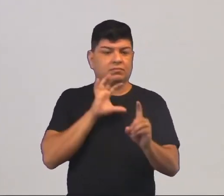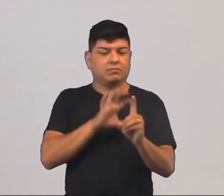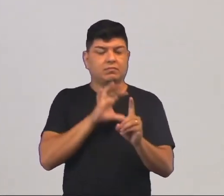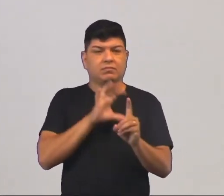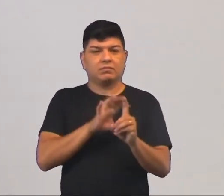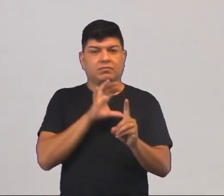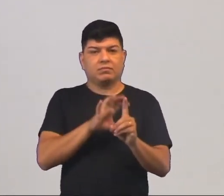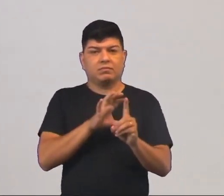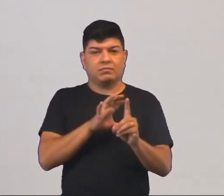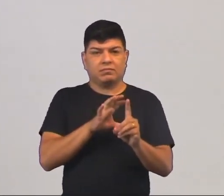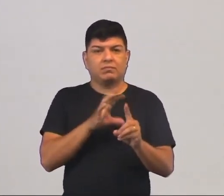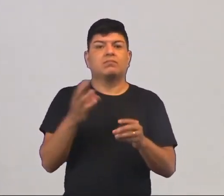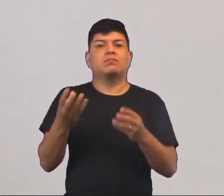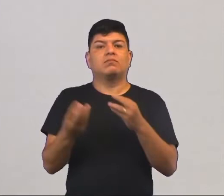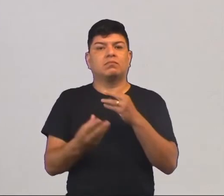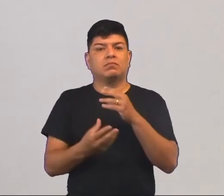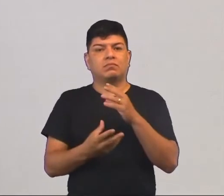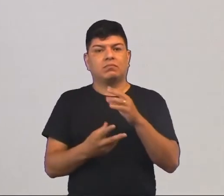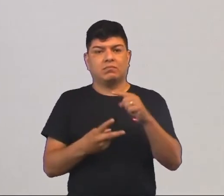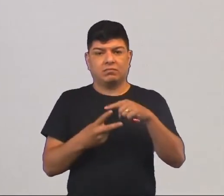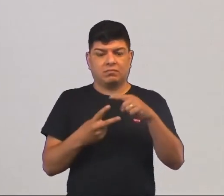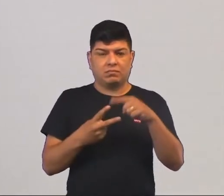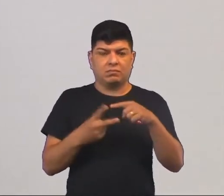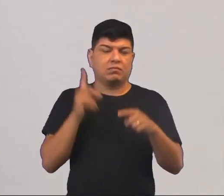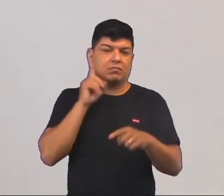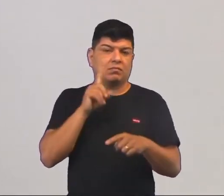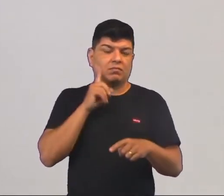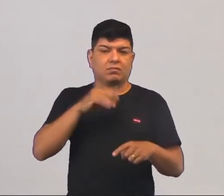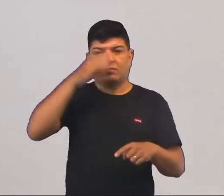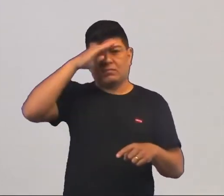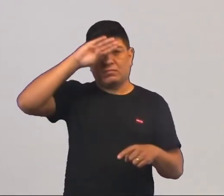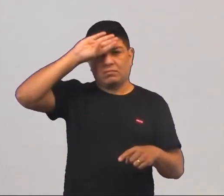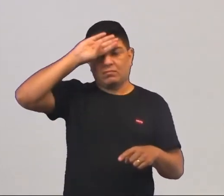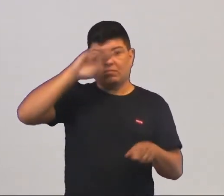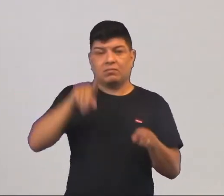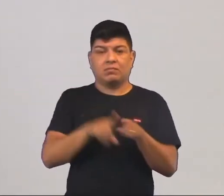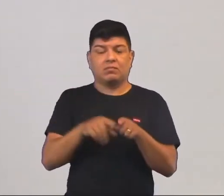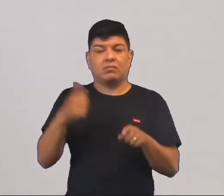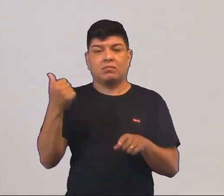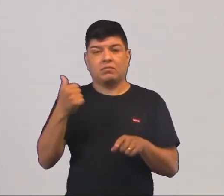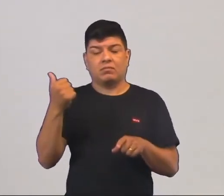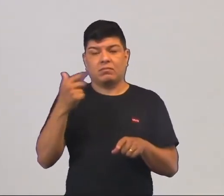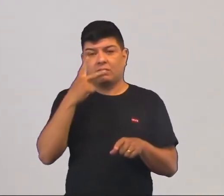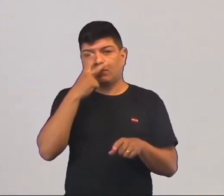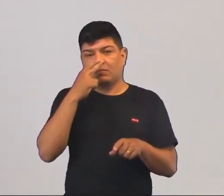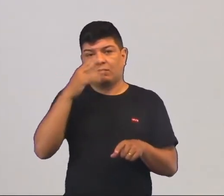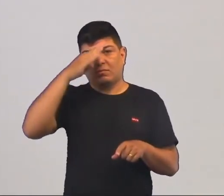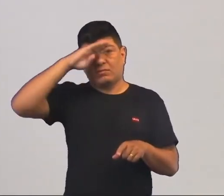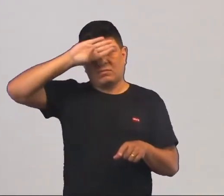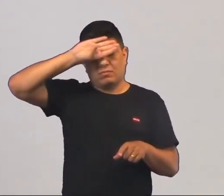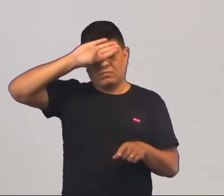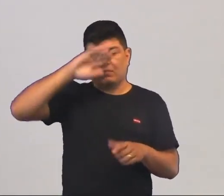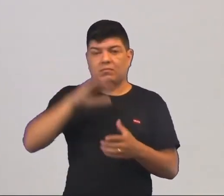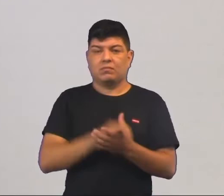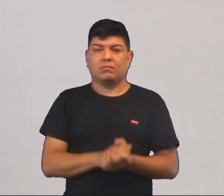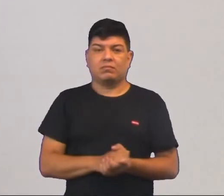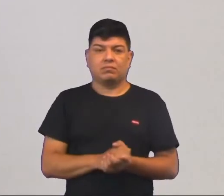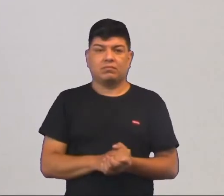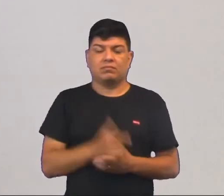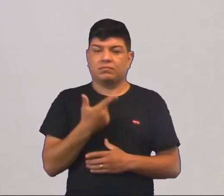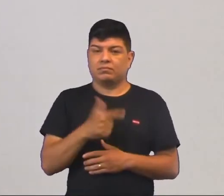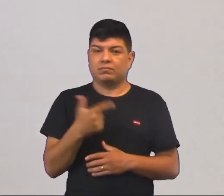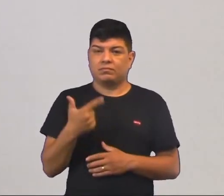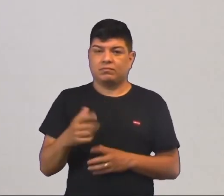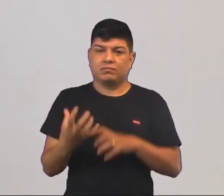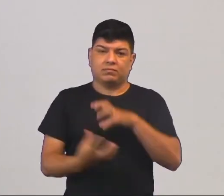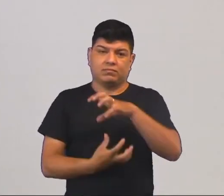a influência dessa polarização, né? Entre Estados Unidos e Cuba. no primeiro momento, Cuba não tem